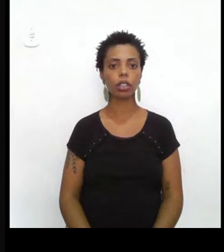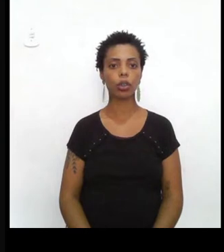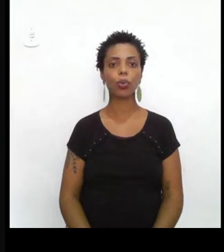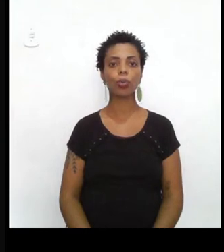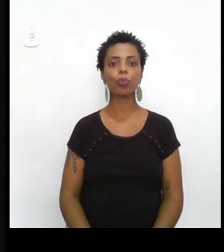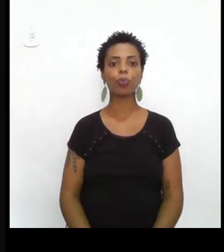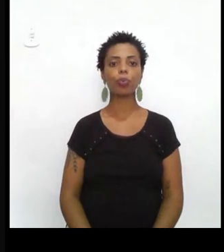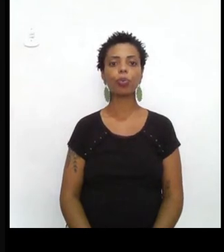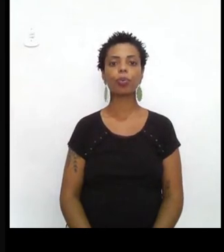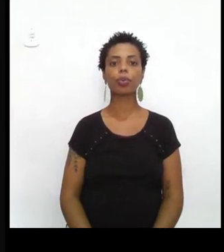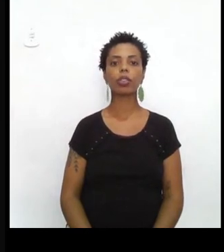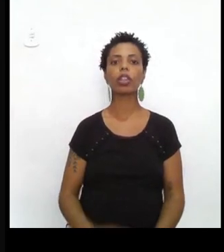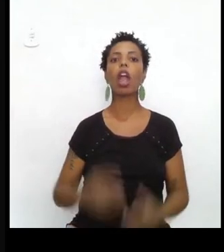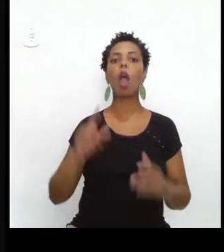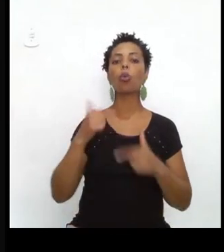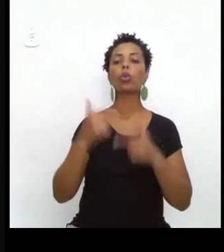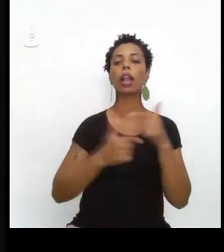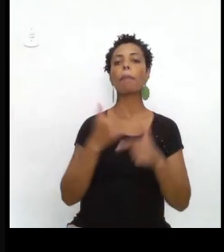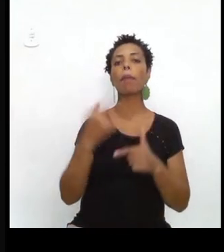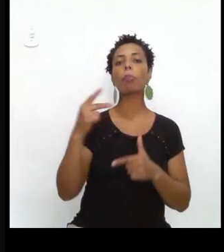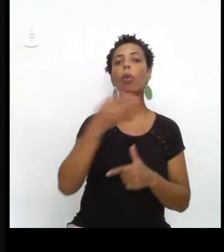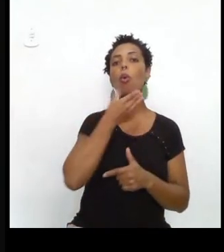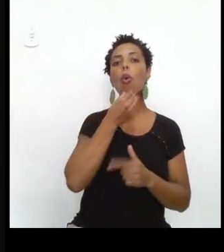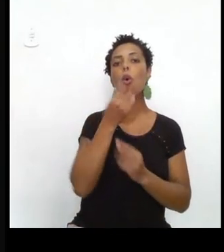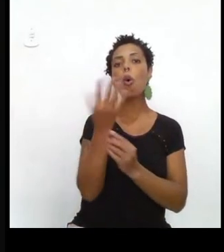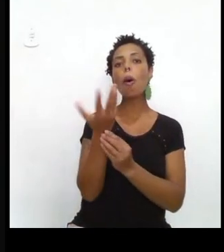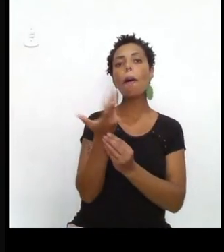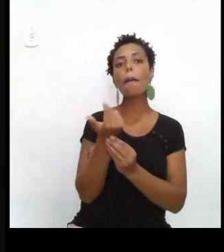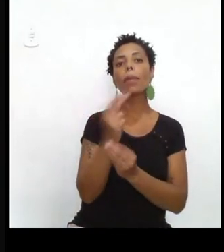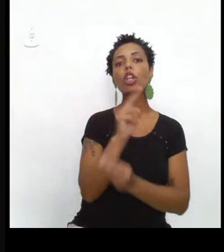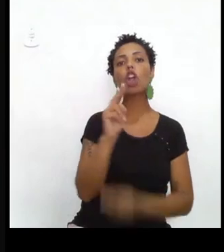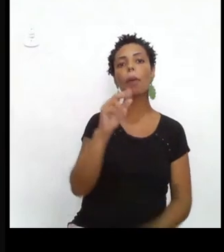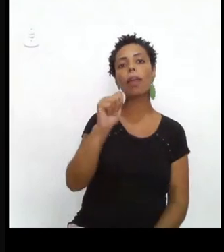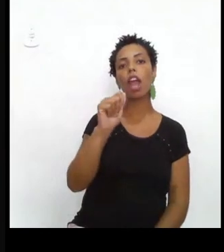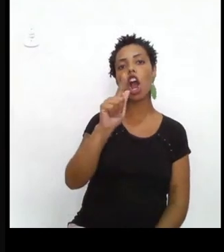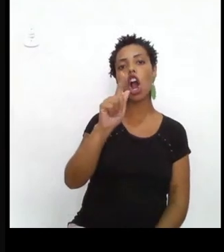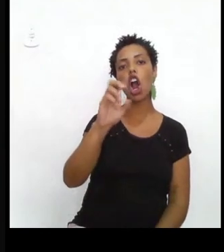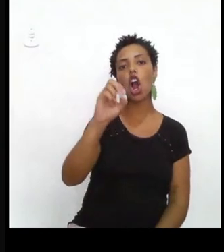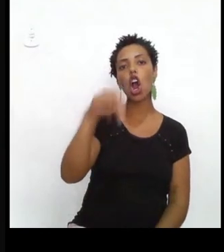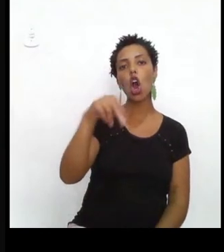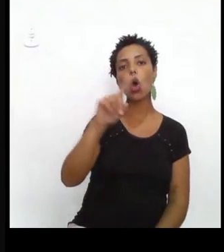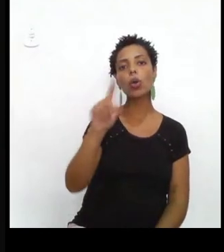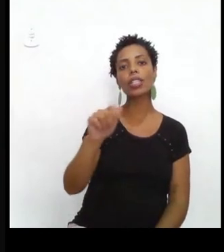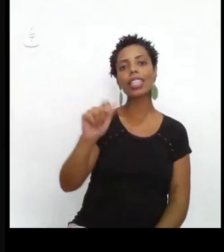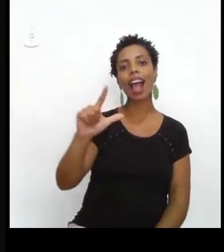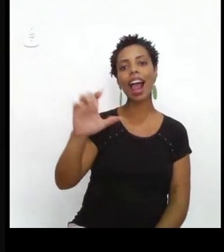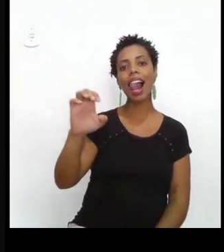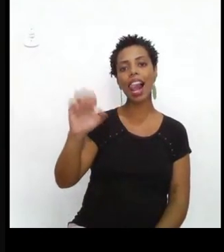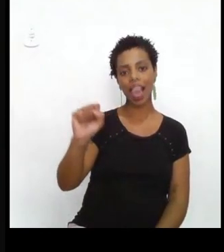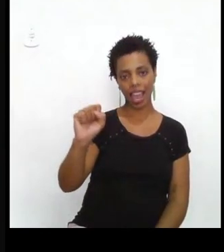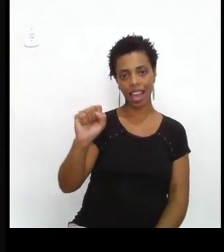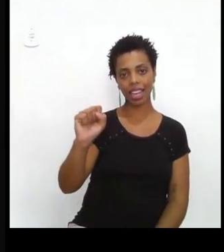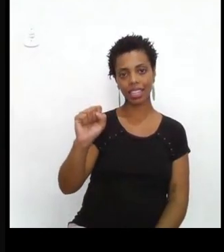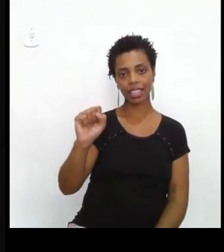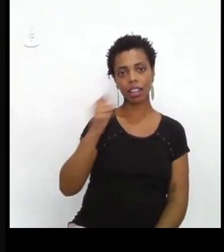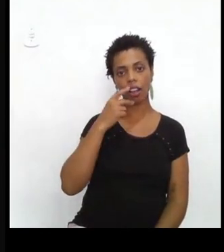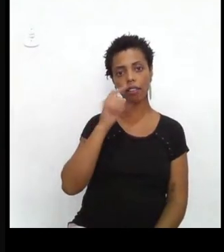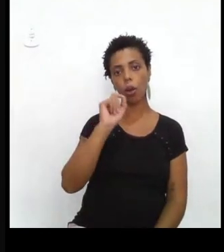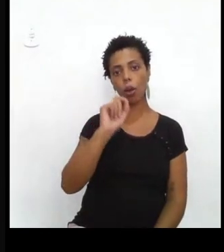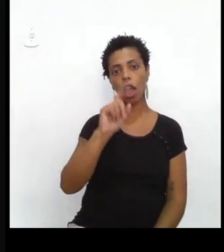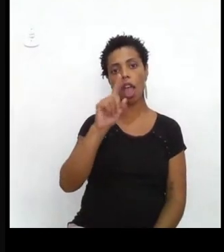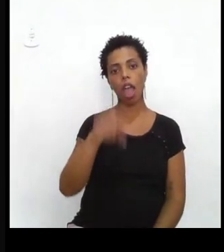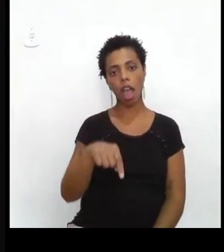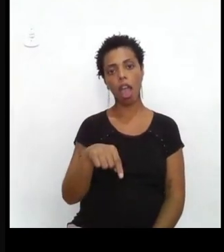tio cinco night clock Play Store Play Store e na Google Play o ângulo que era de sangue as sapas for